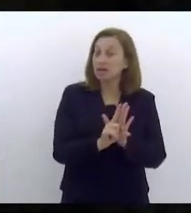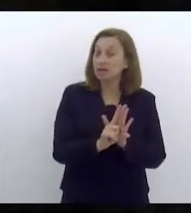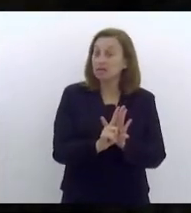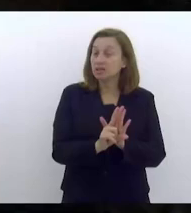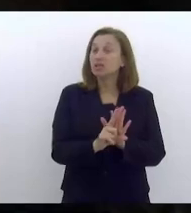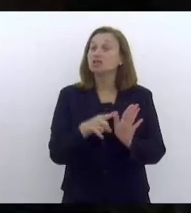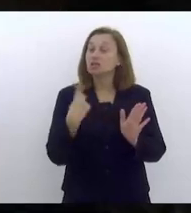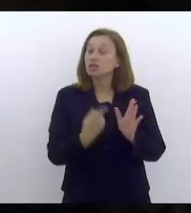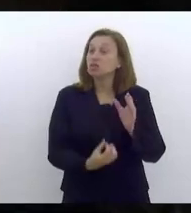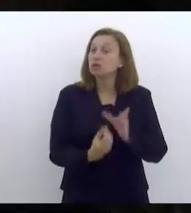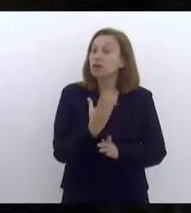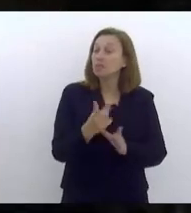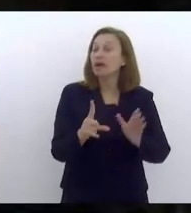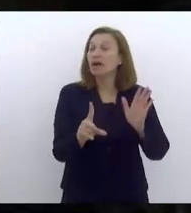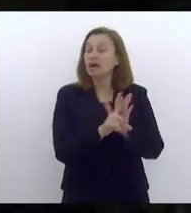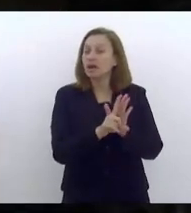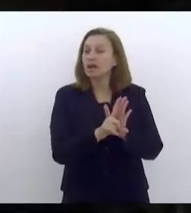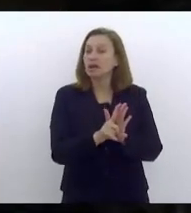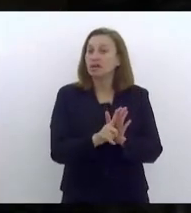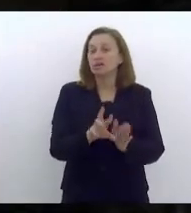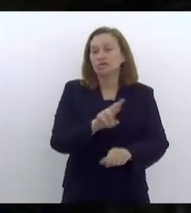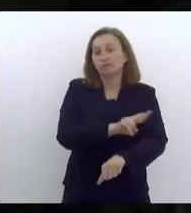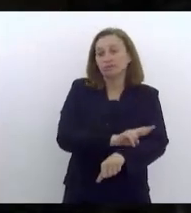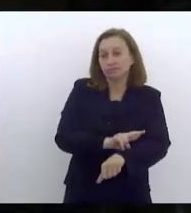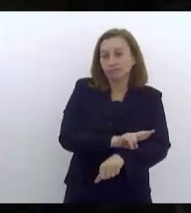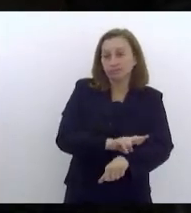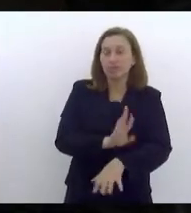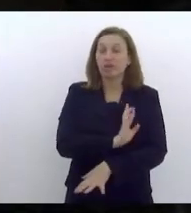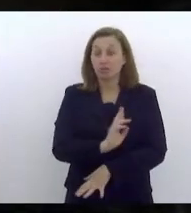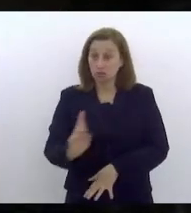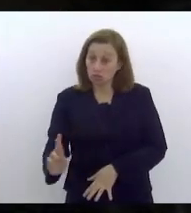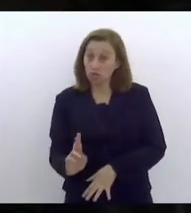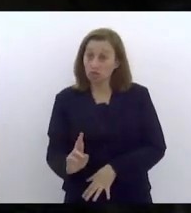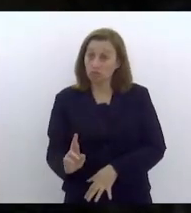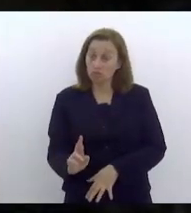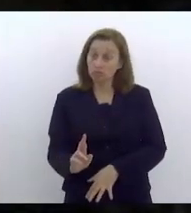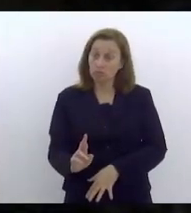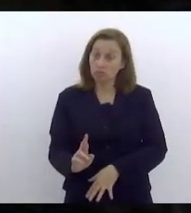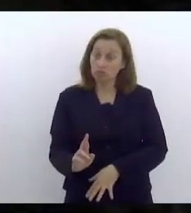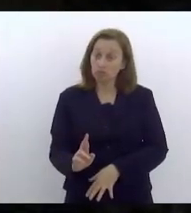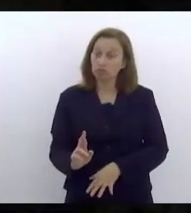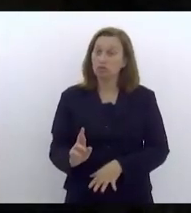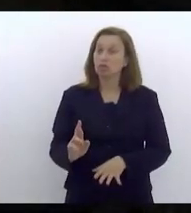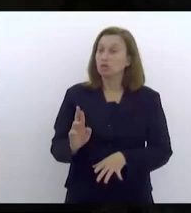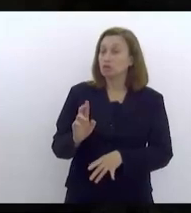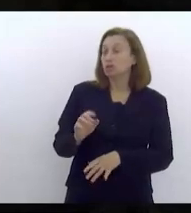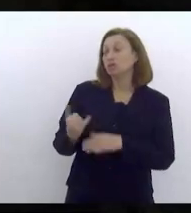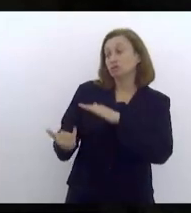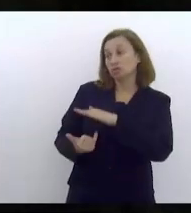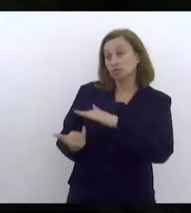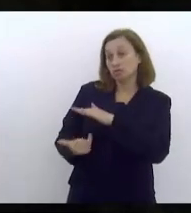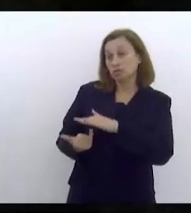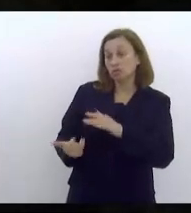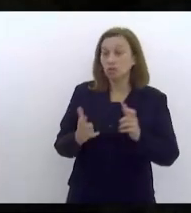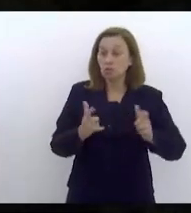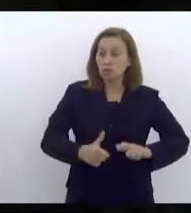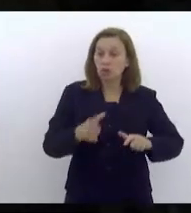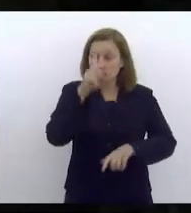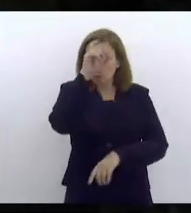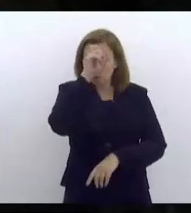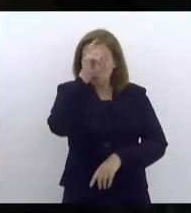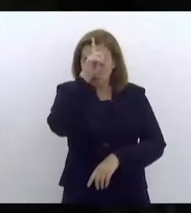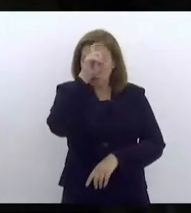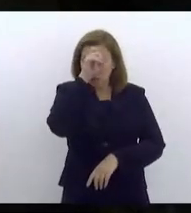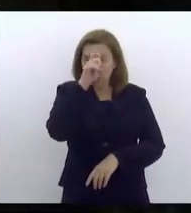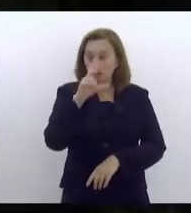lei diante do racismo religioso que acaba sendo institucionalizado em espaços como hospitais